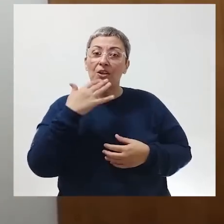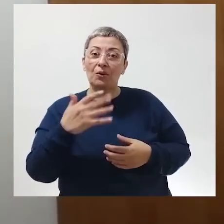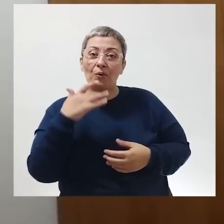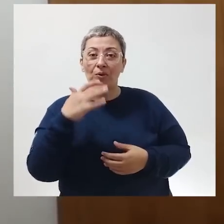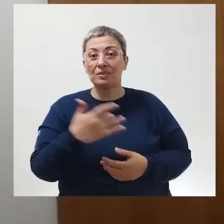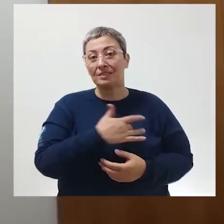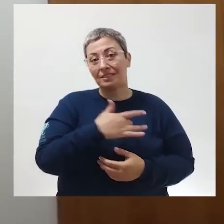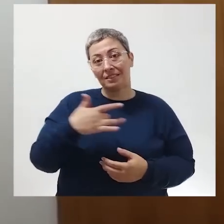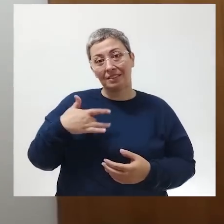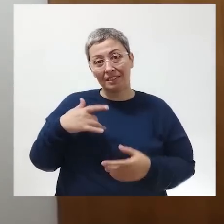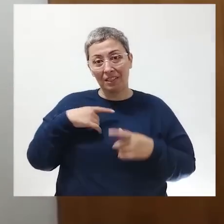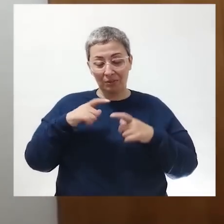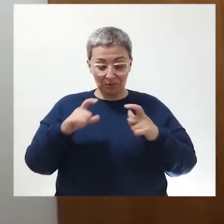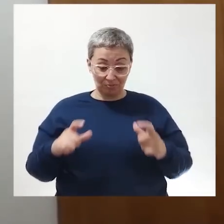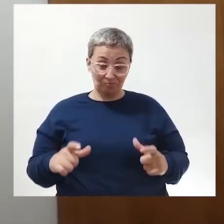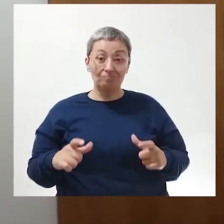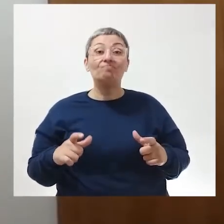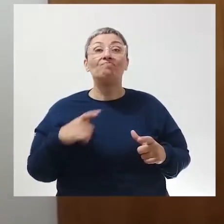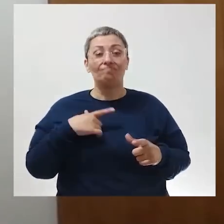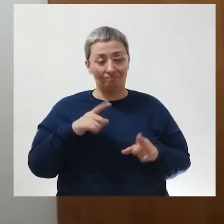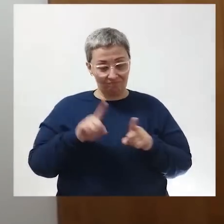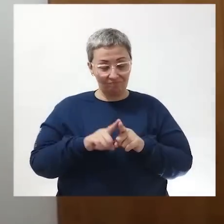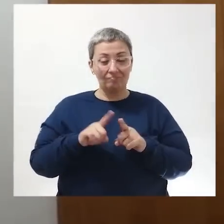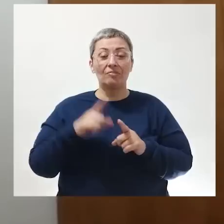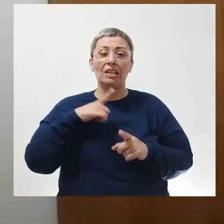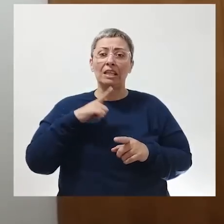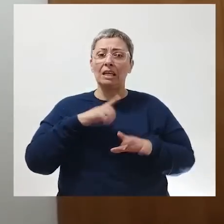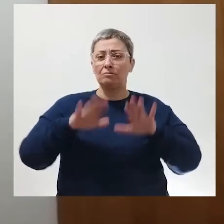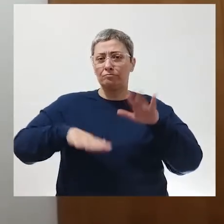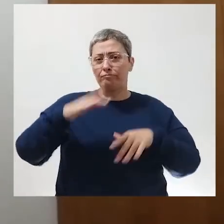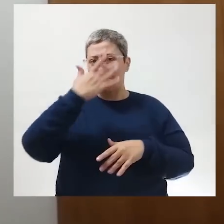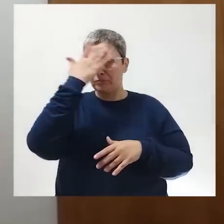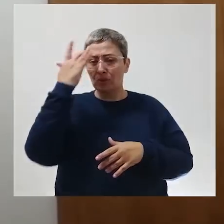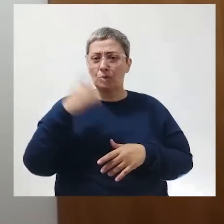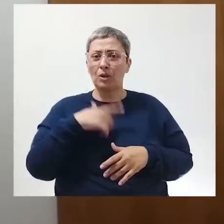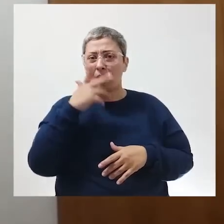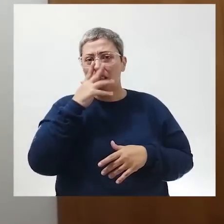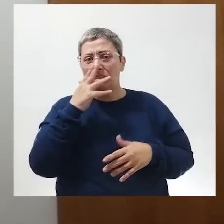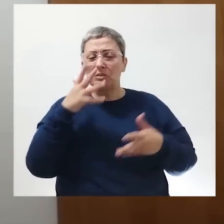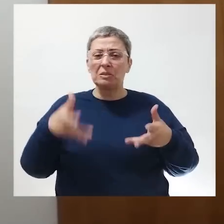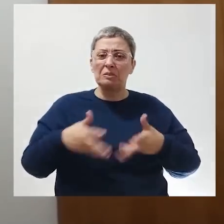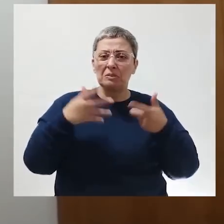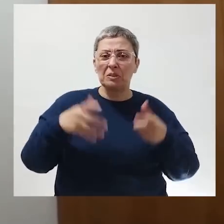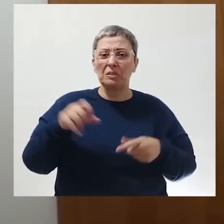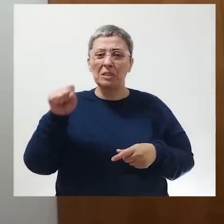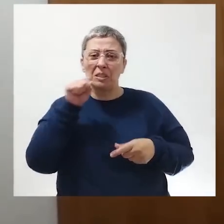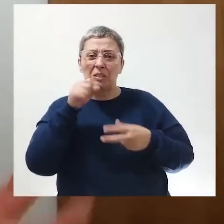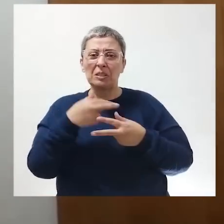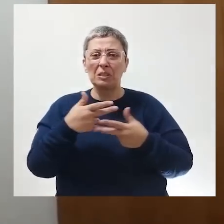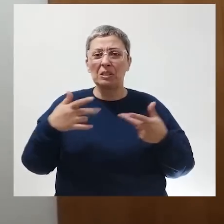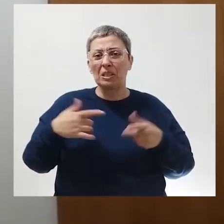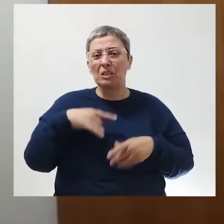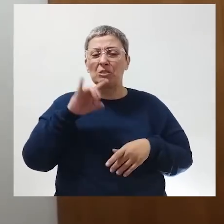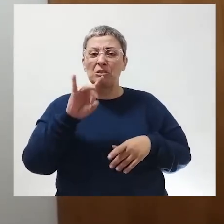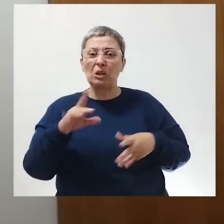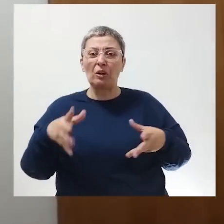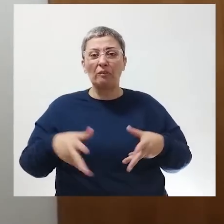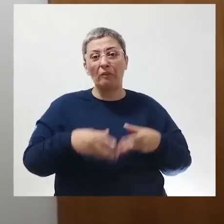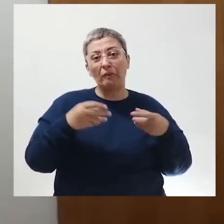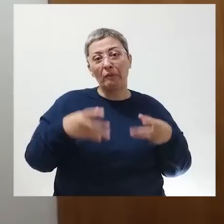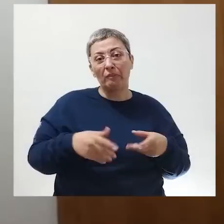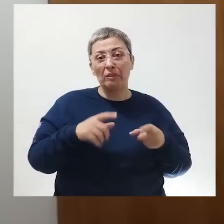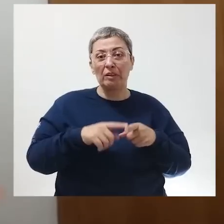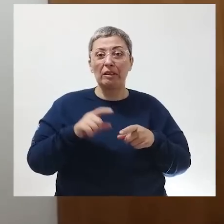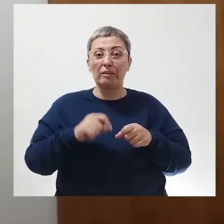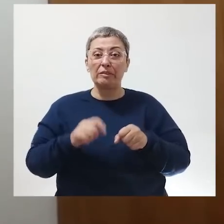saúde para o nosso prato. É verdade. Tem gente que acha que verduras e legumes são somente folhas de alface e